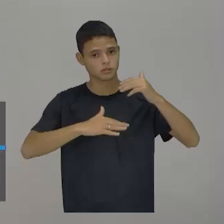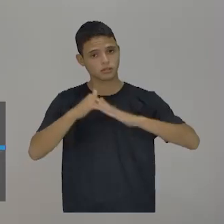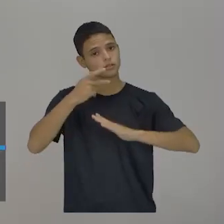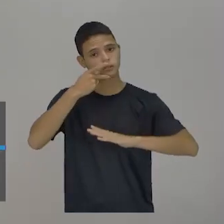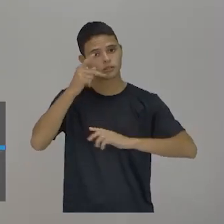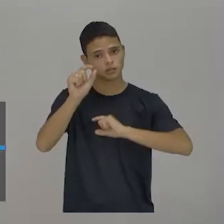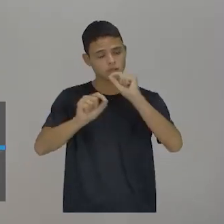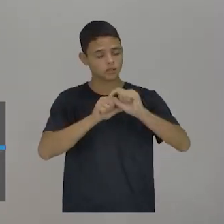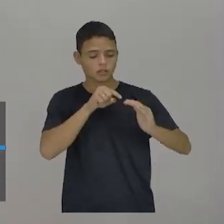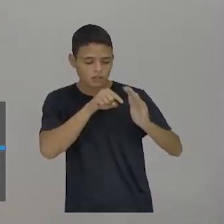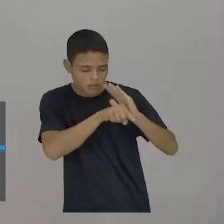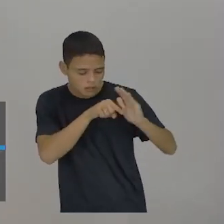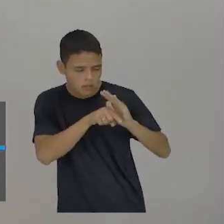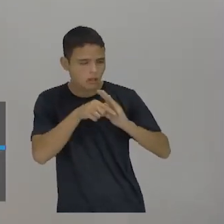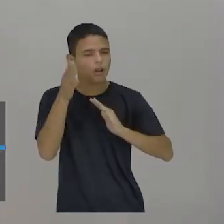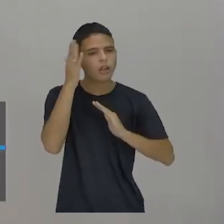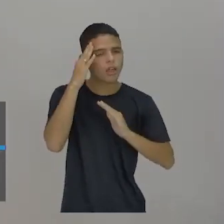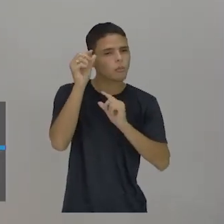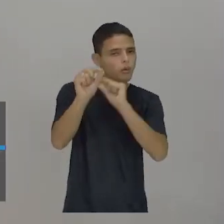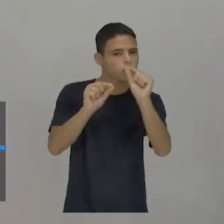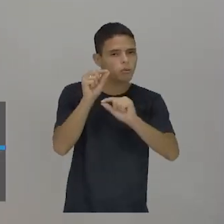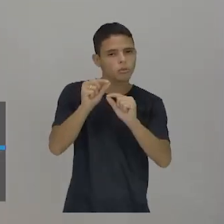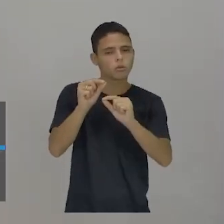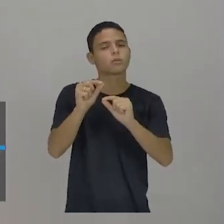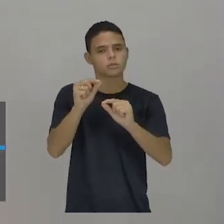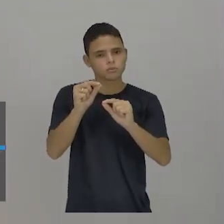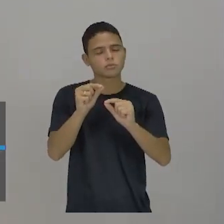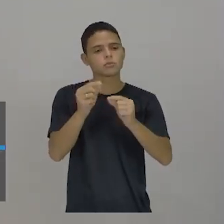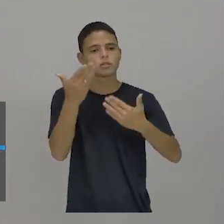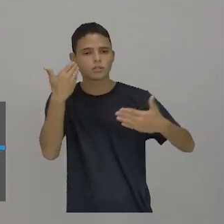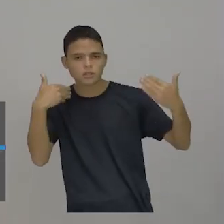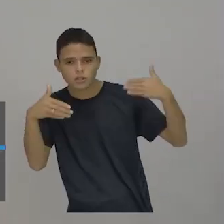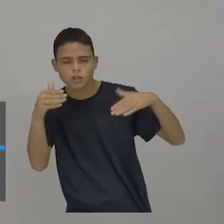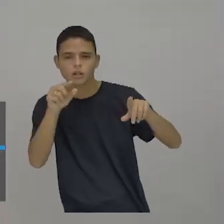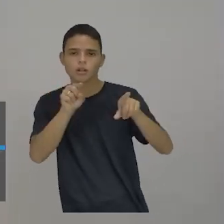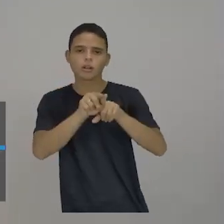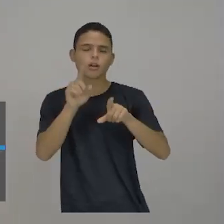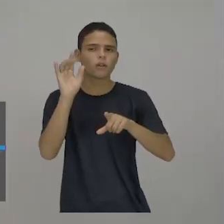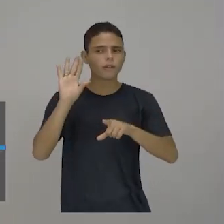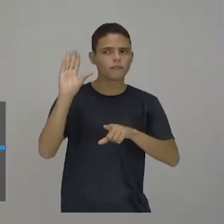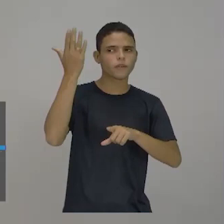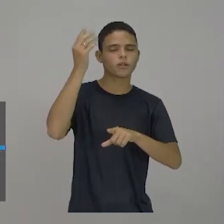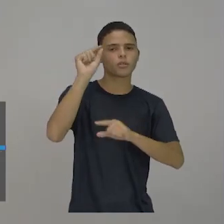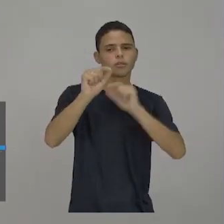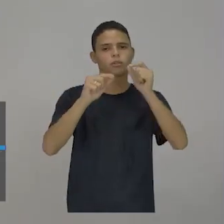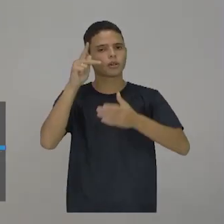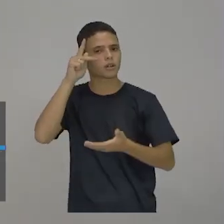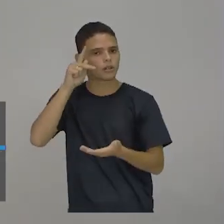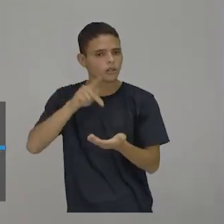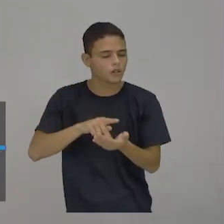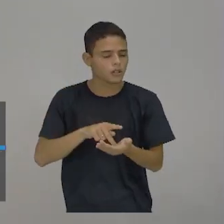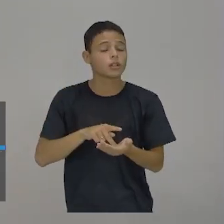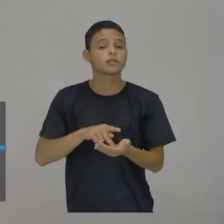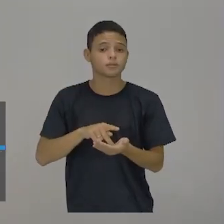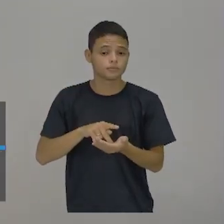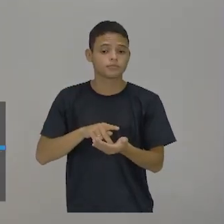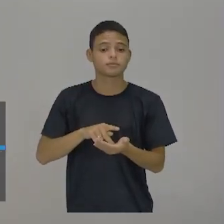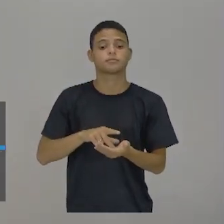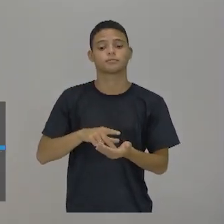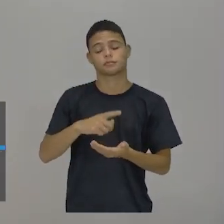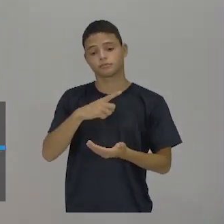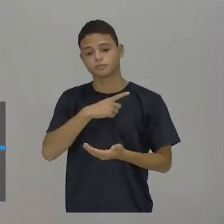de analisar e saber o que é entretenimento e o que é real, tem aí, de acordo aí com essa situação,